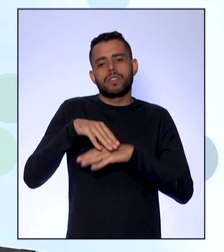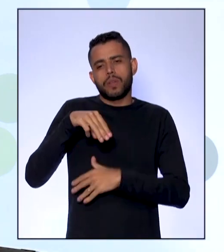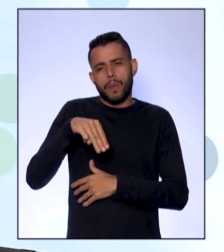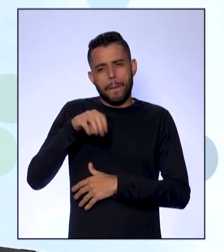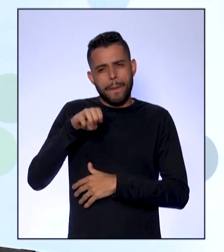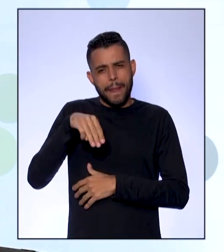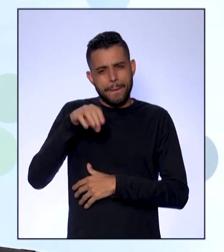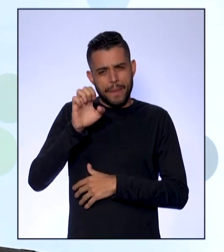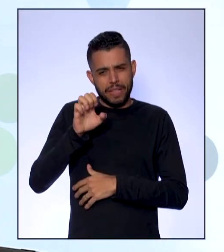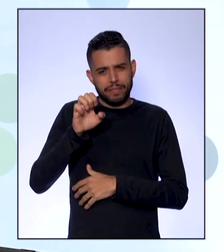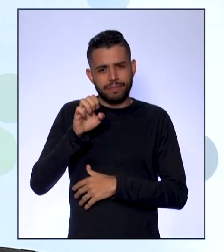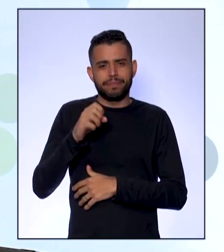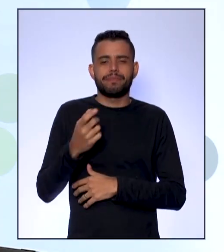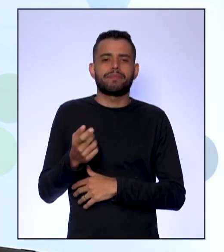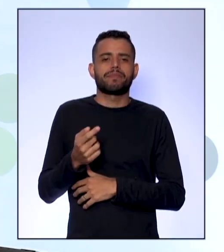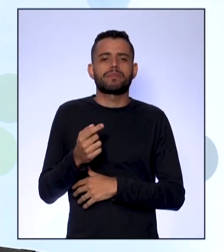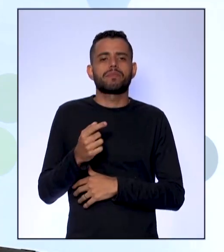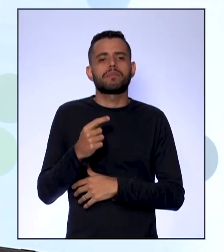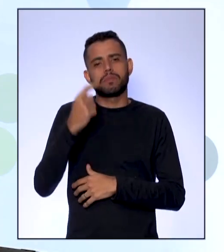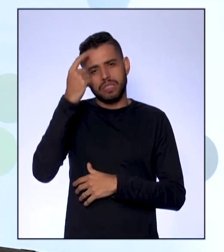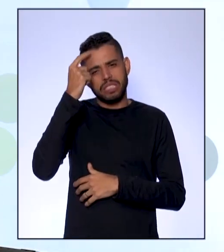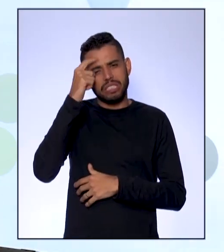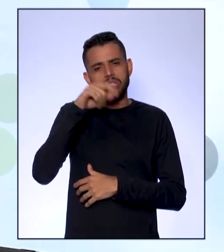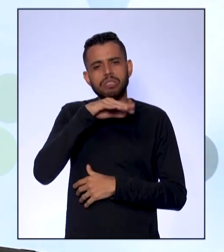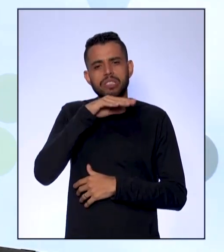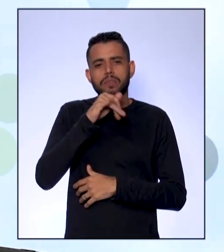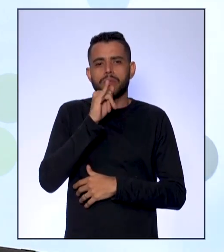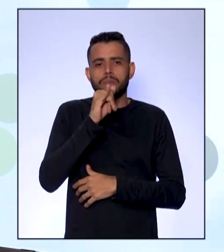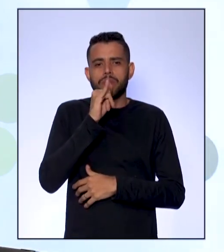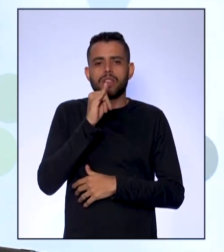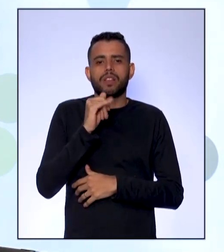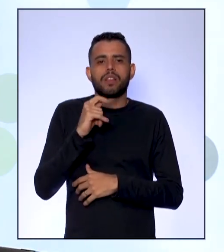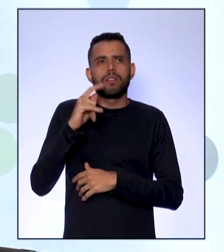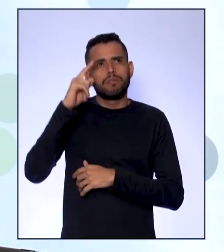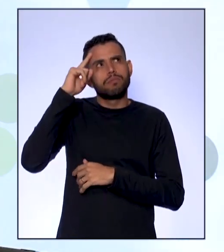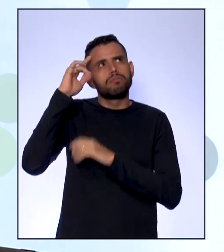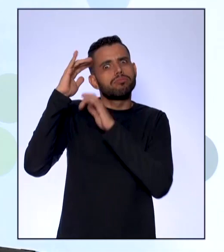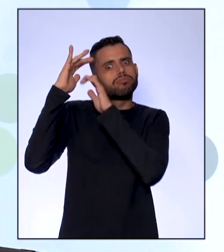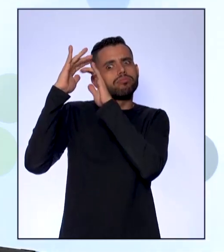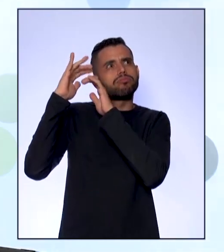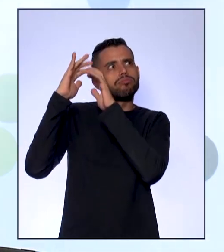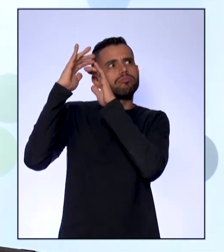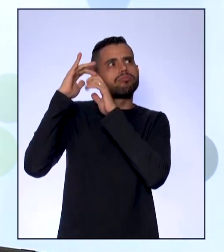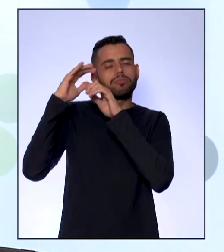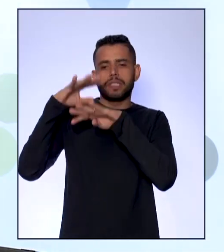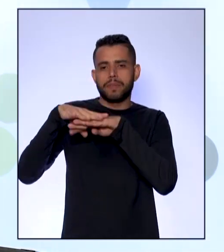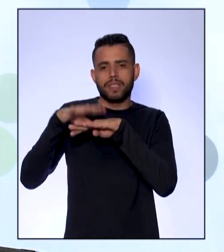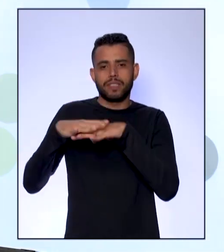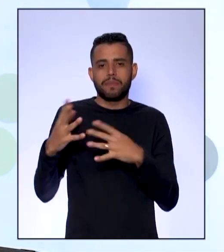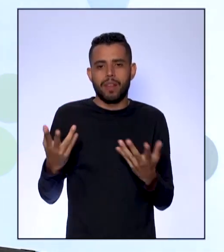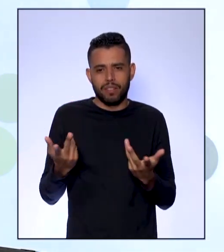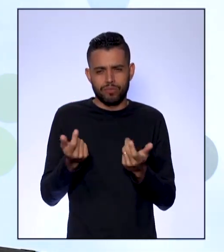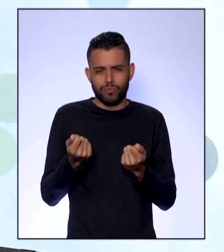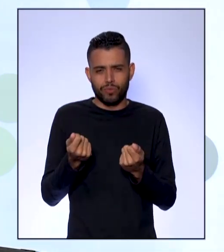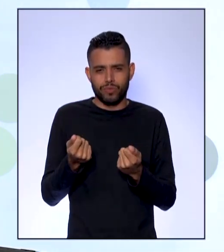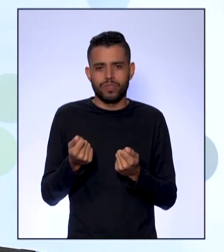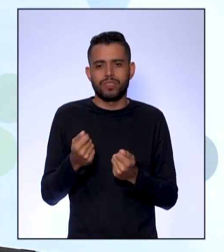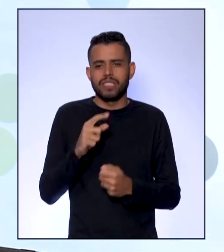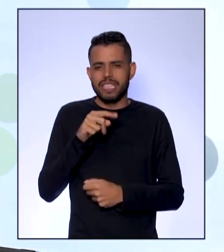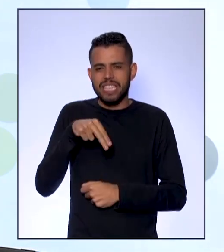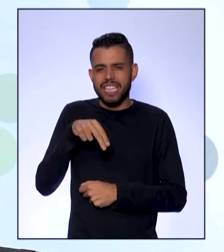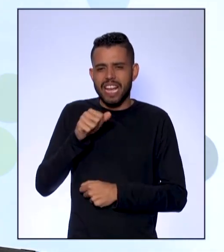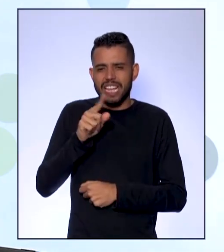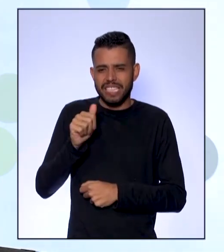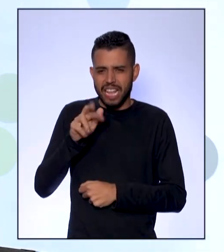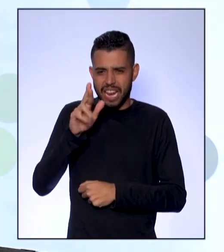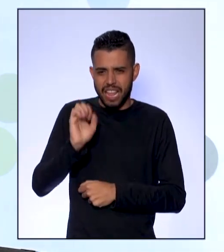seja, né, necessariamente negativo, tipo aquele meme da Nazaré lá com os cálculos de matemática, que é apenas maravilhoso. Por exemplo, ele não está falando